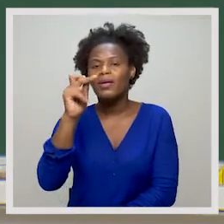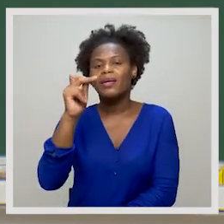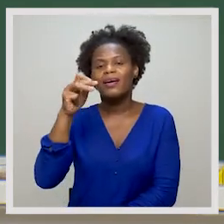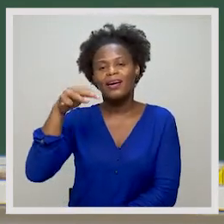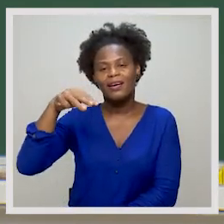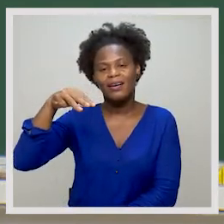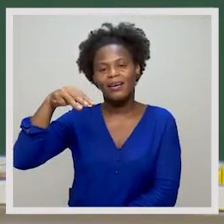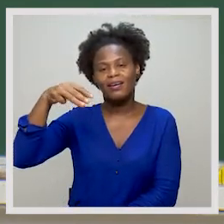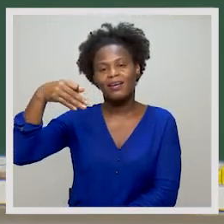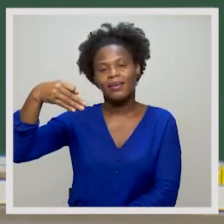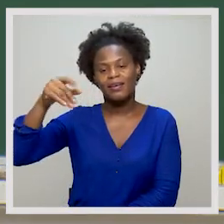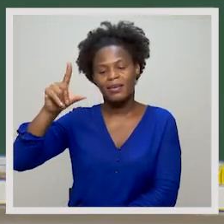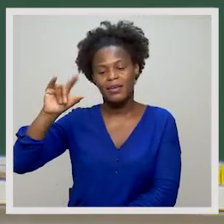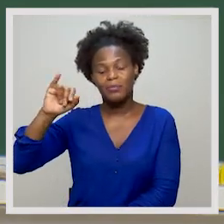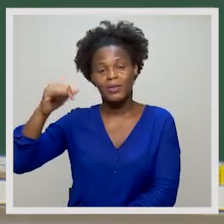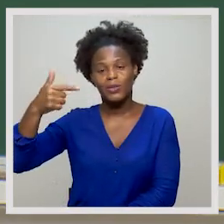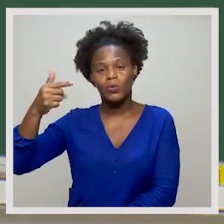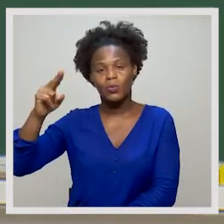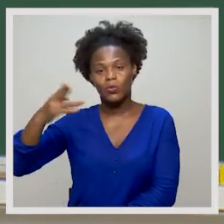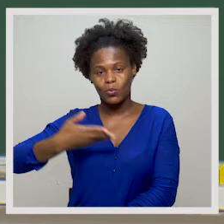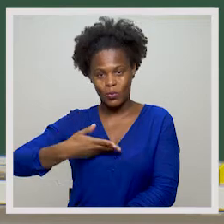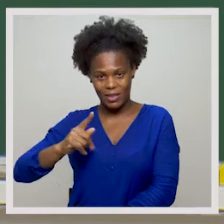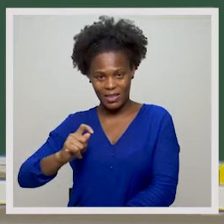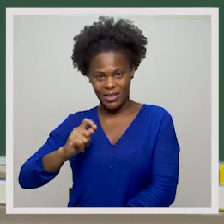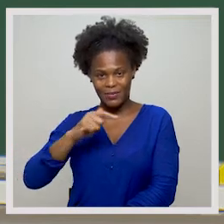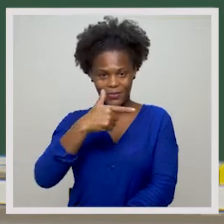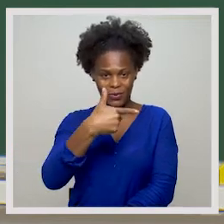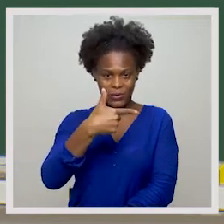amplitude total.